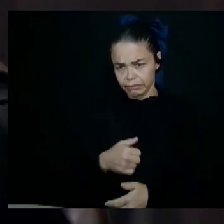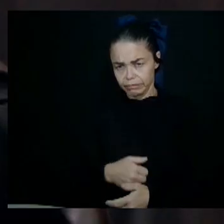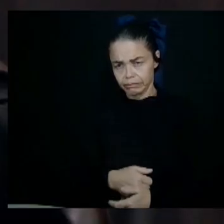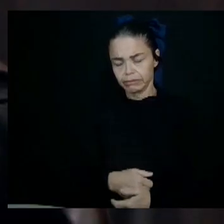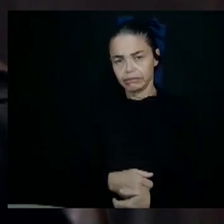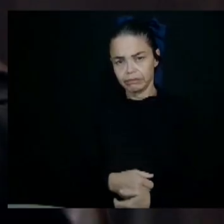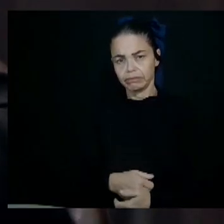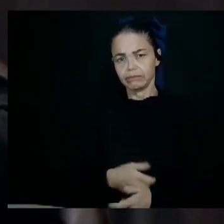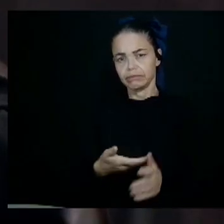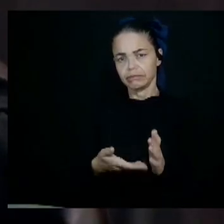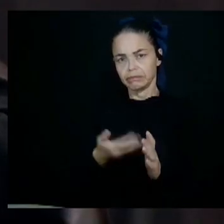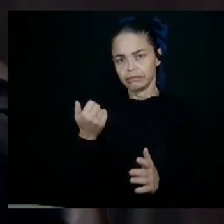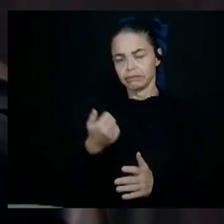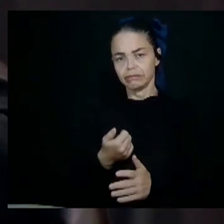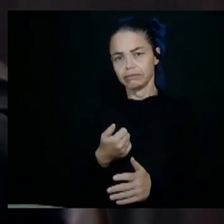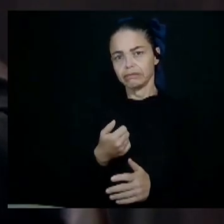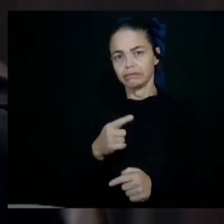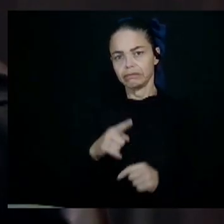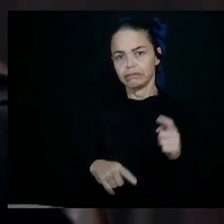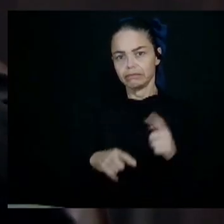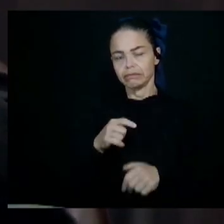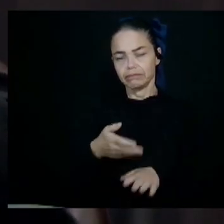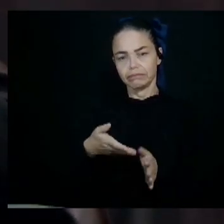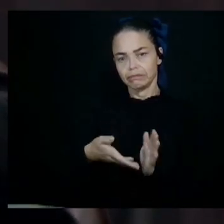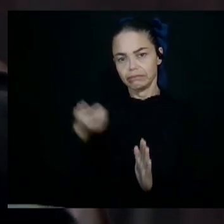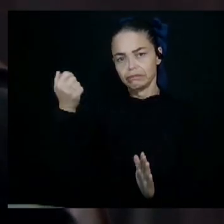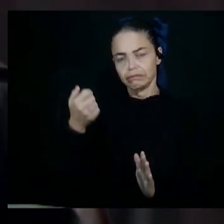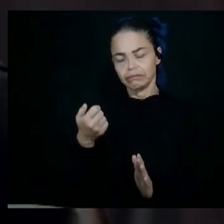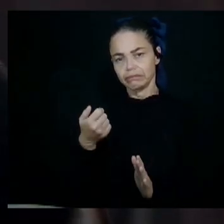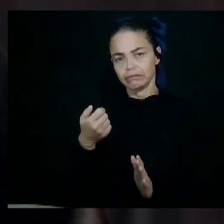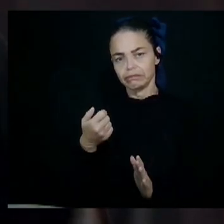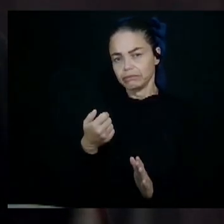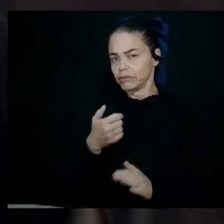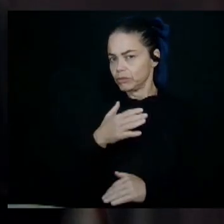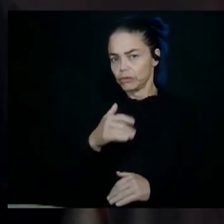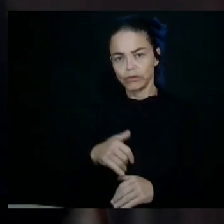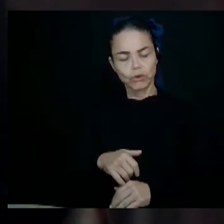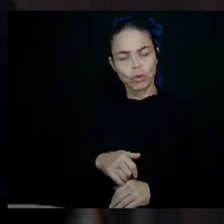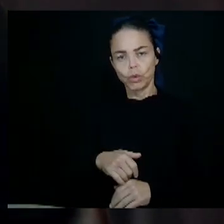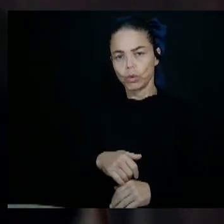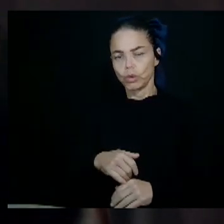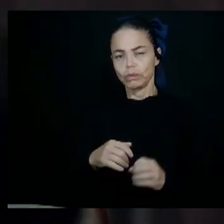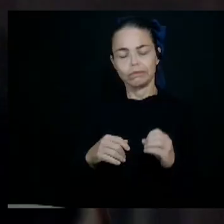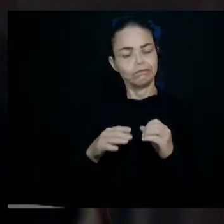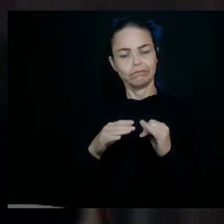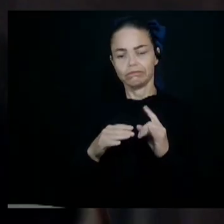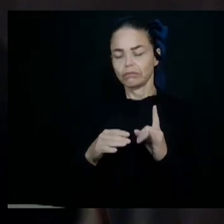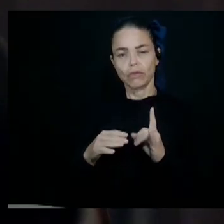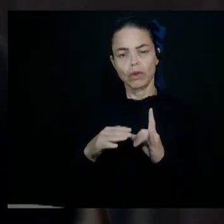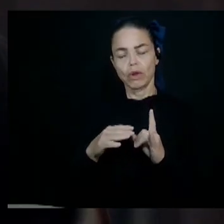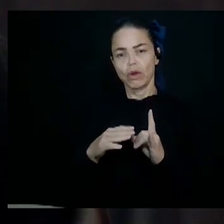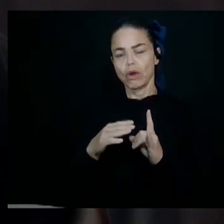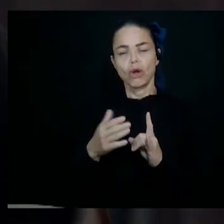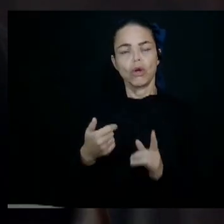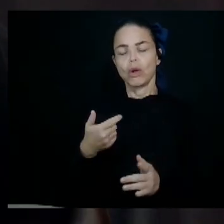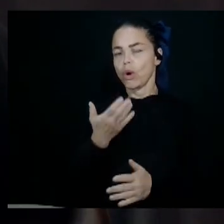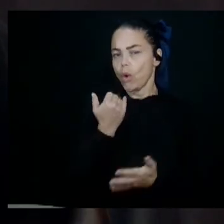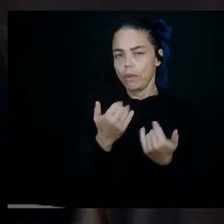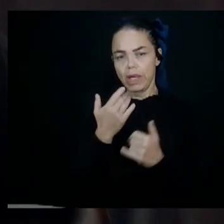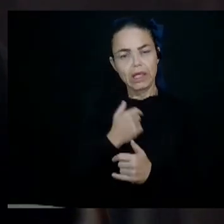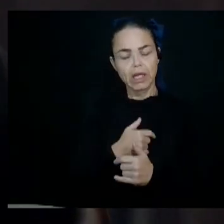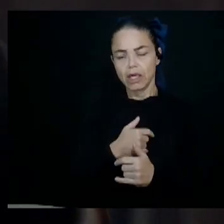tirar todos os produtos de origem animal. Porque eu falava assim, eu não conseguia estudar, porque eu não conseguia me concentrar. Mas